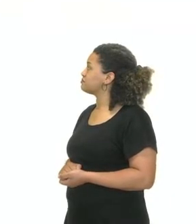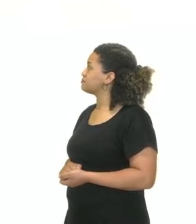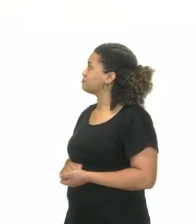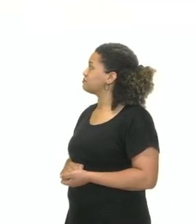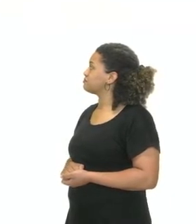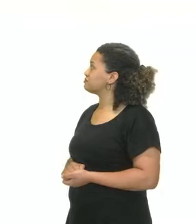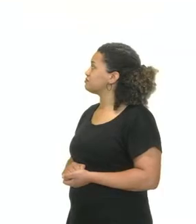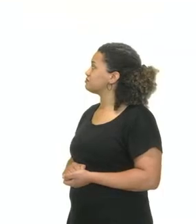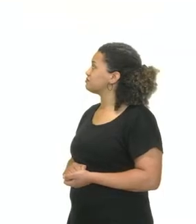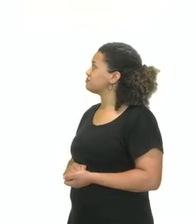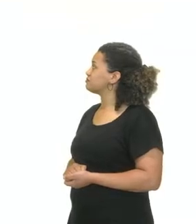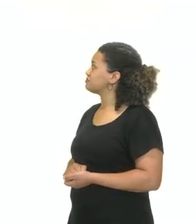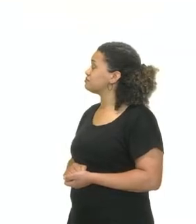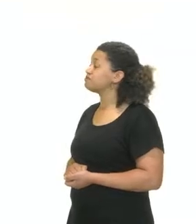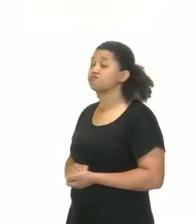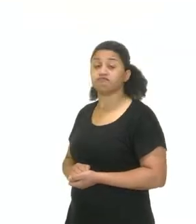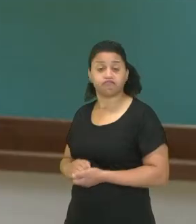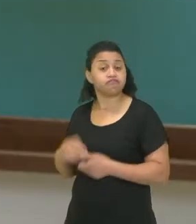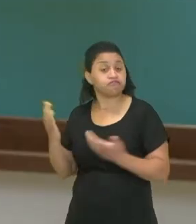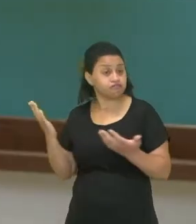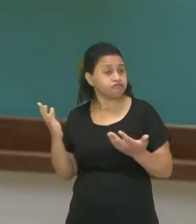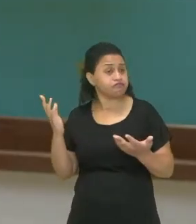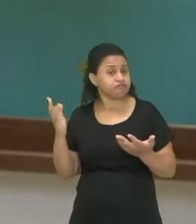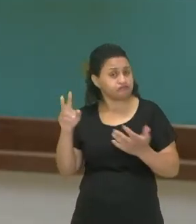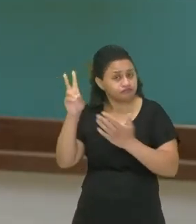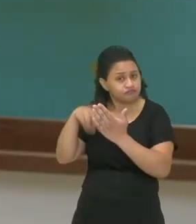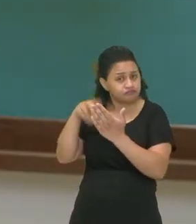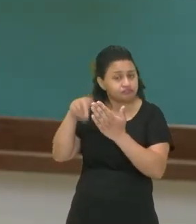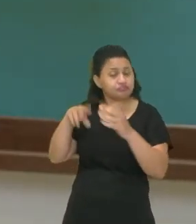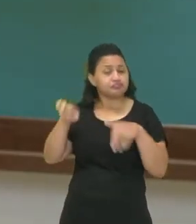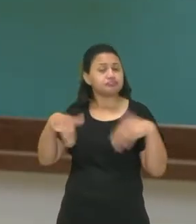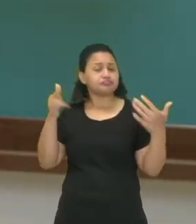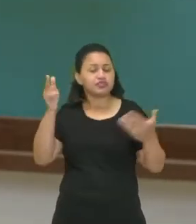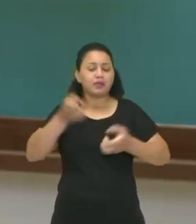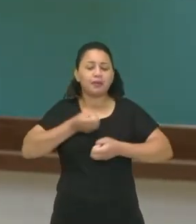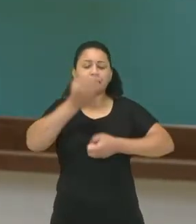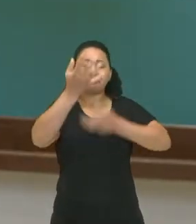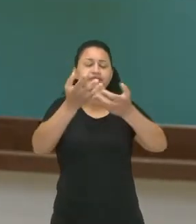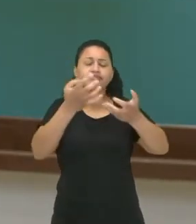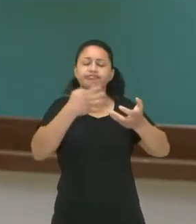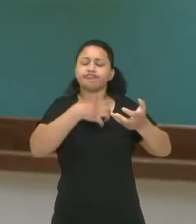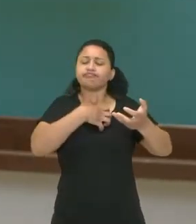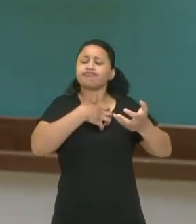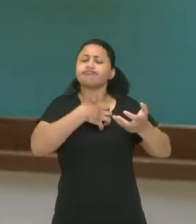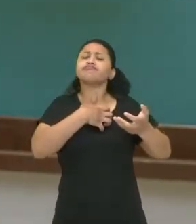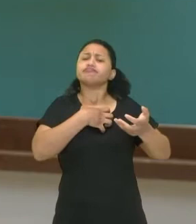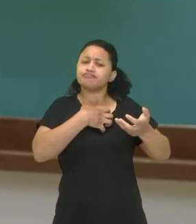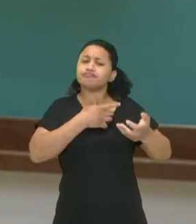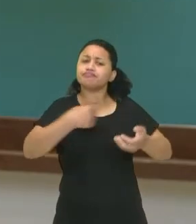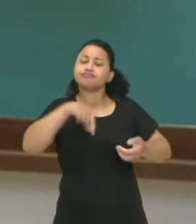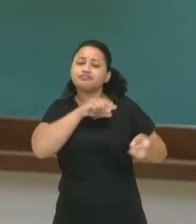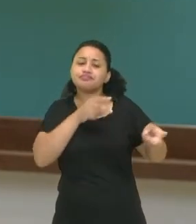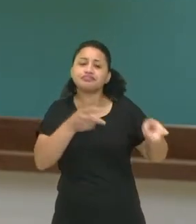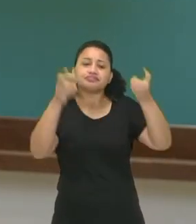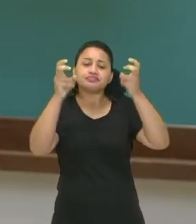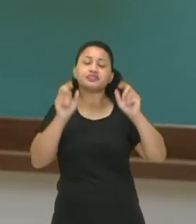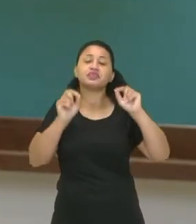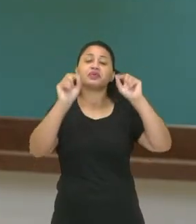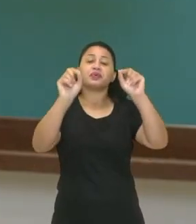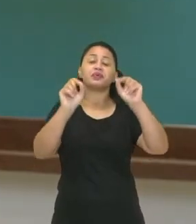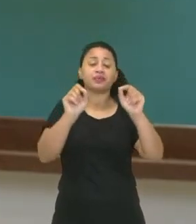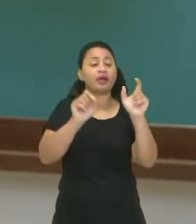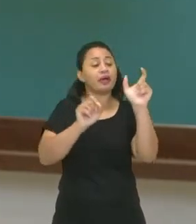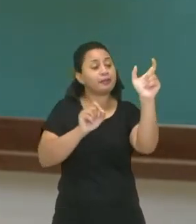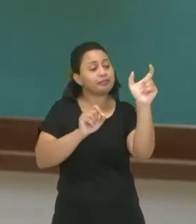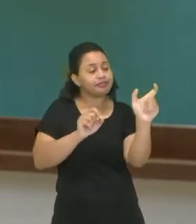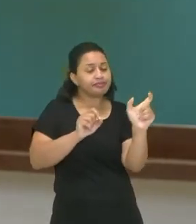fria? Então essa poesia que é envolvente, né? A gente já nota que as palavras